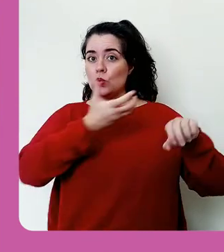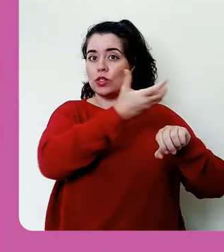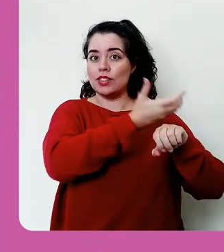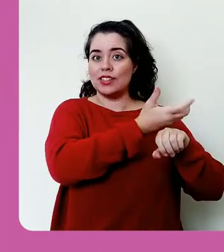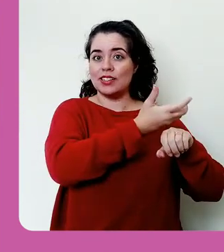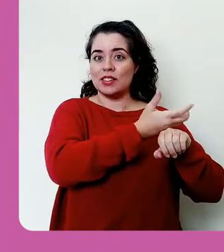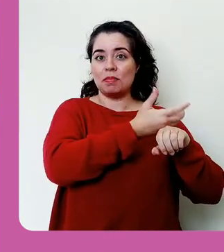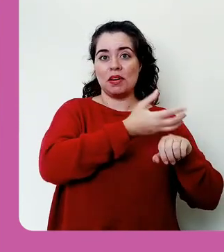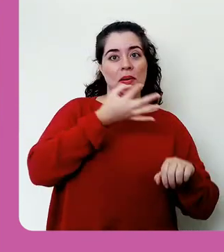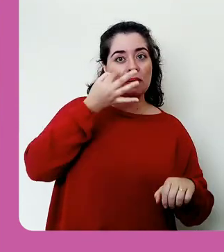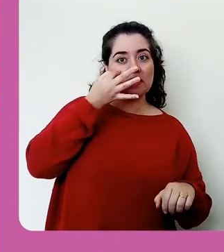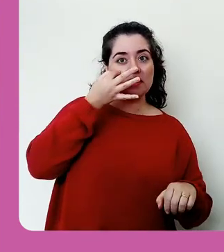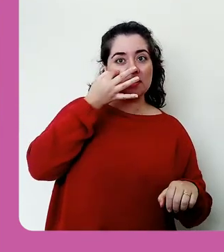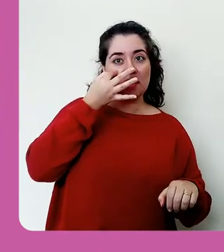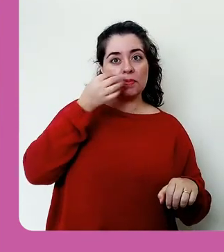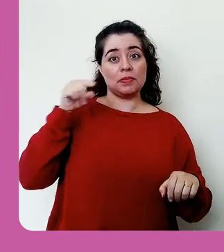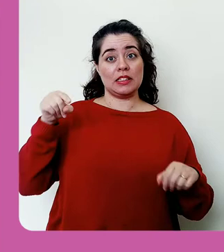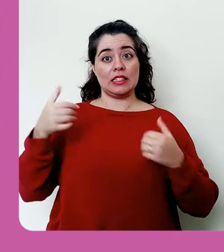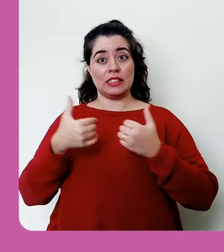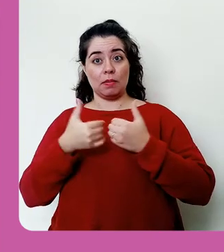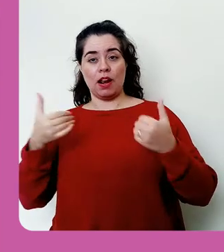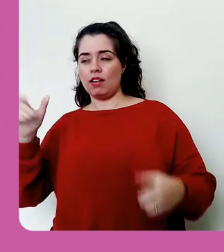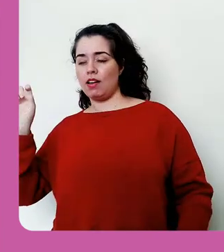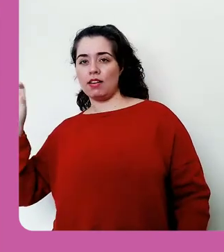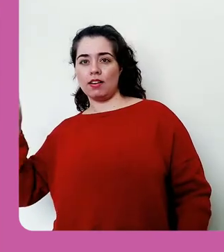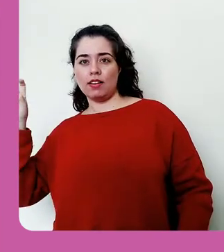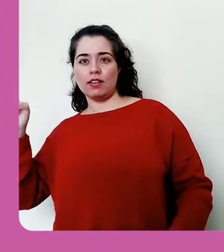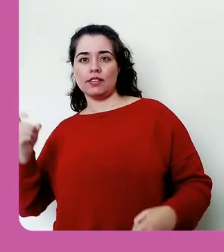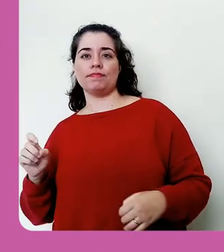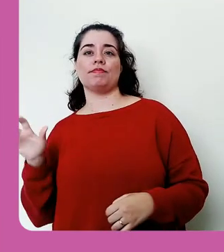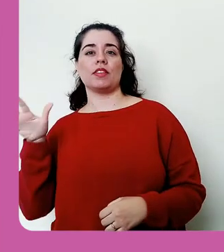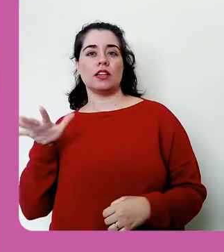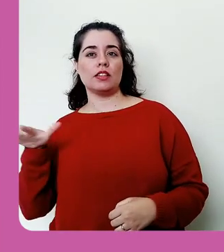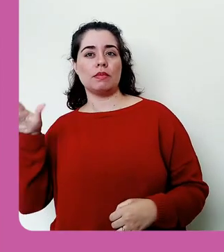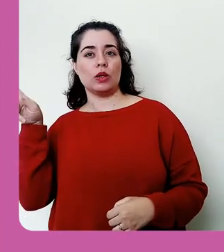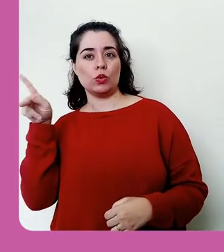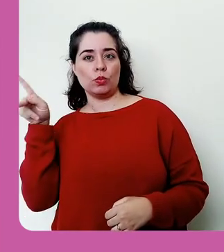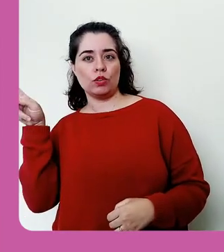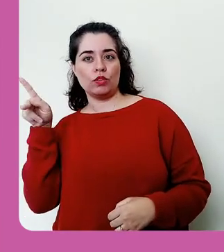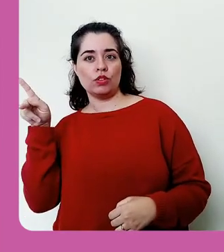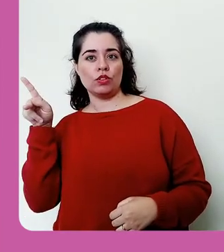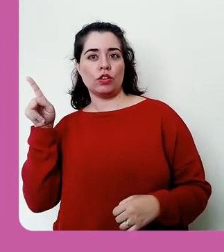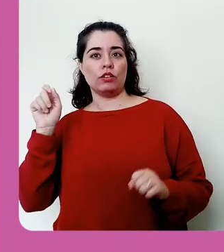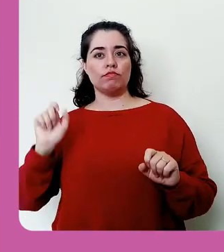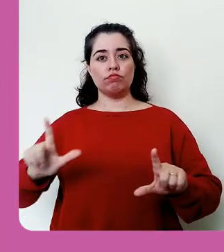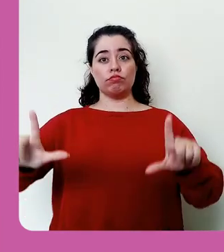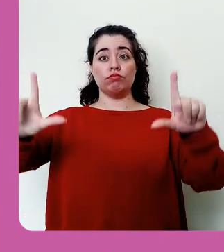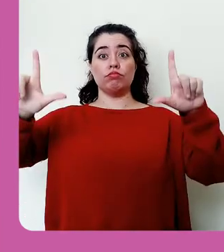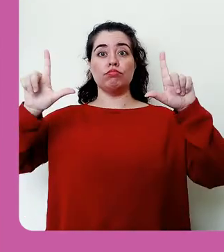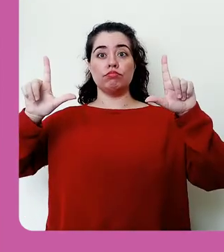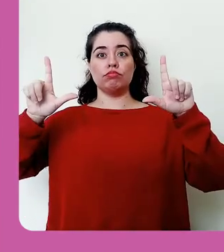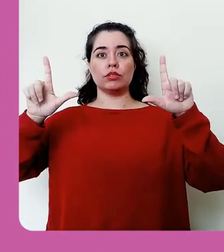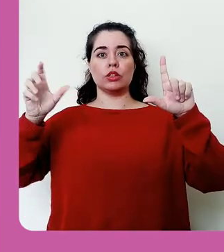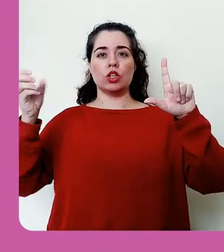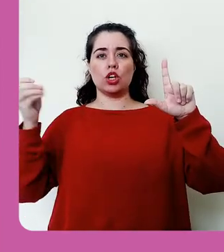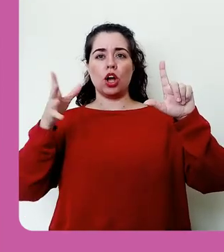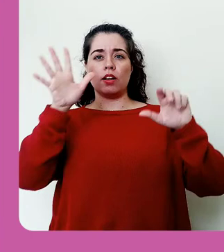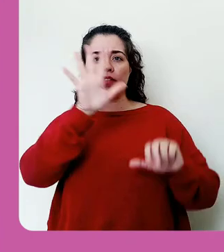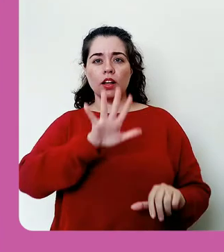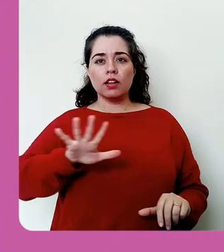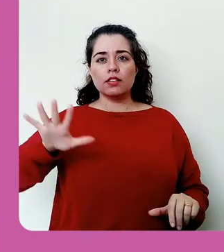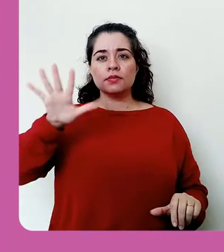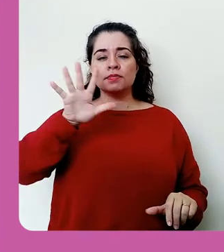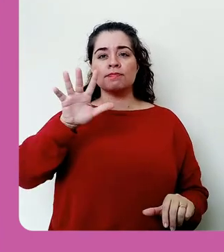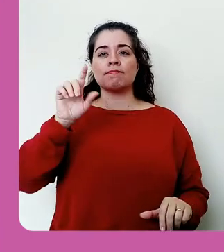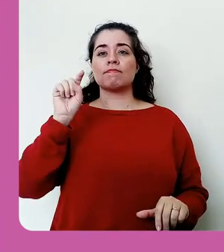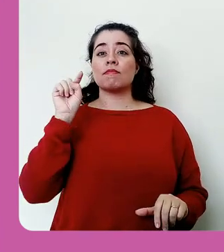suas disciplinas do presencial. Clicando em Espaços do Professor, você cairá nessa